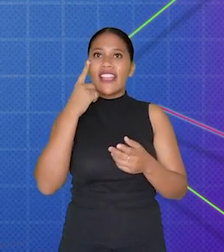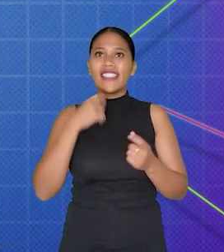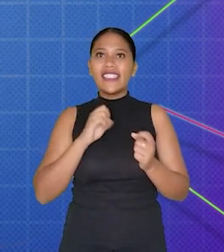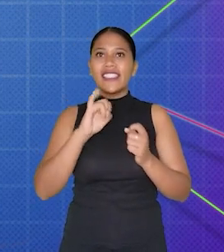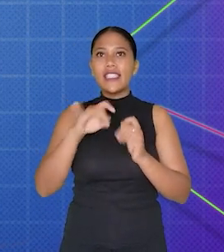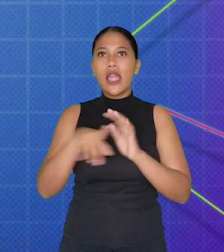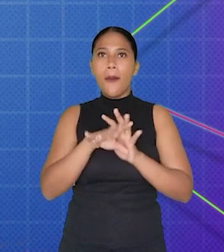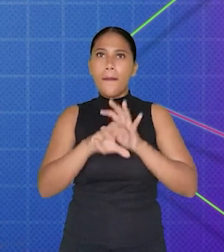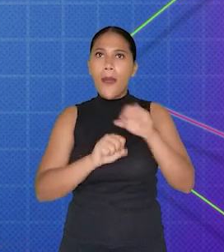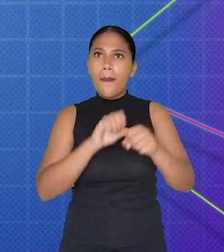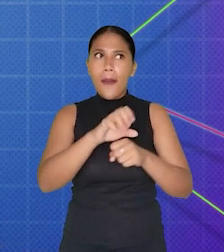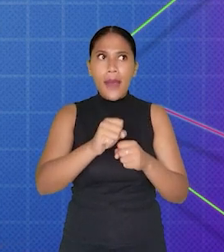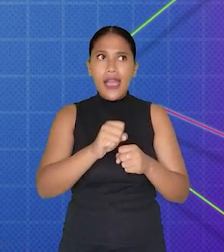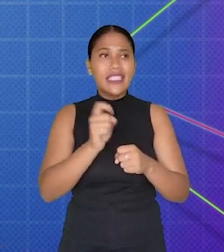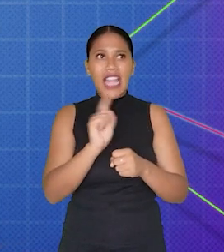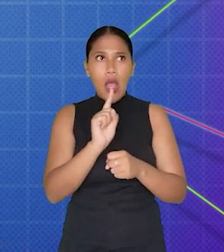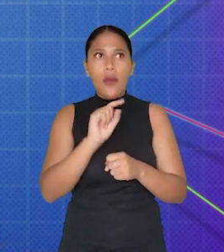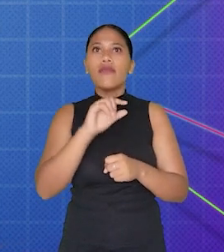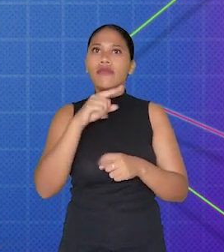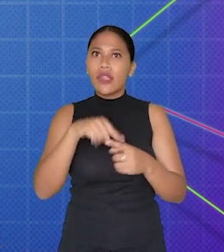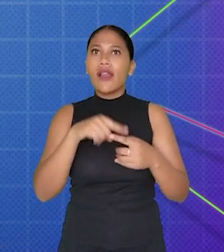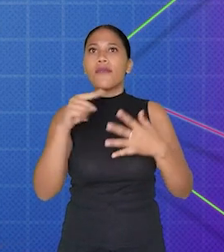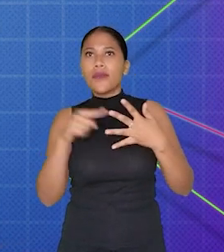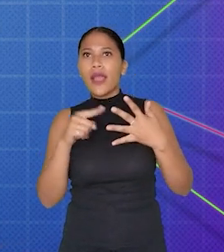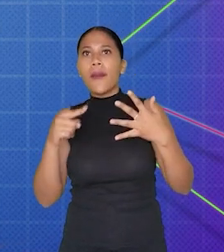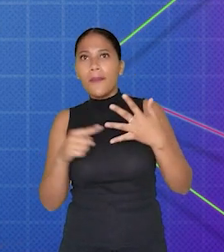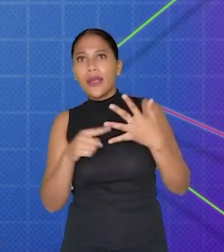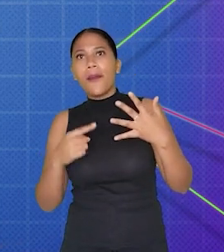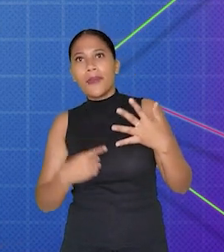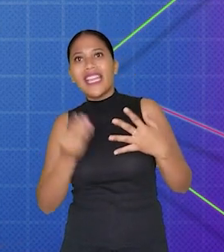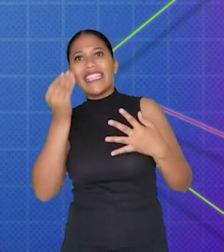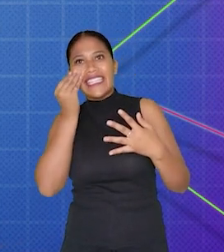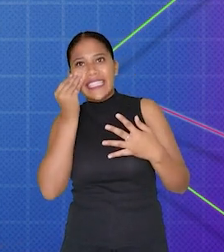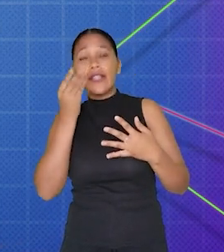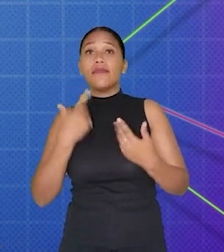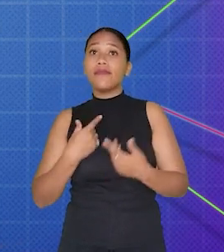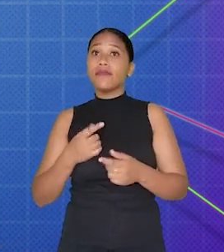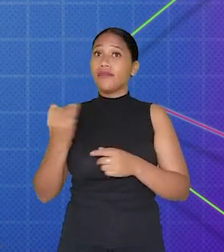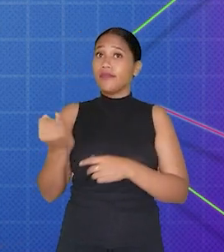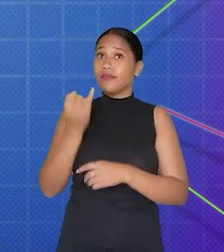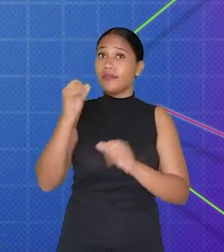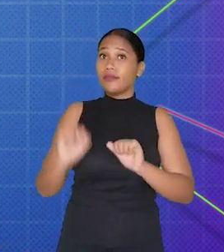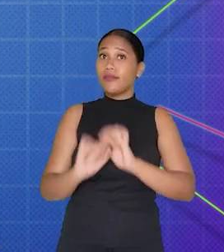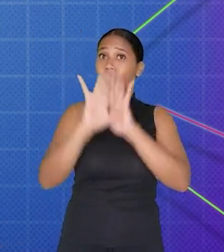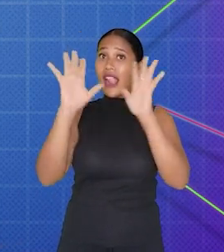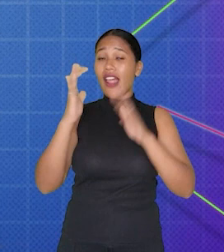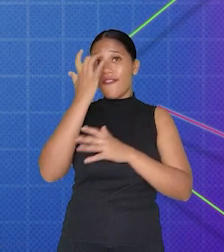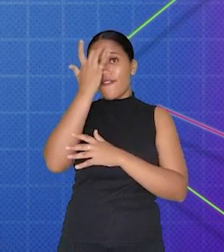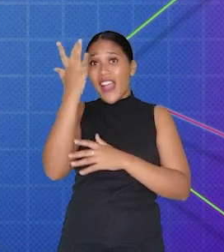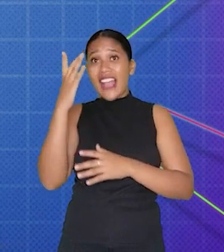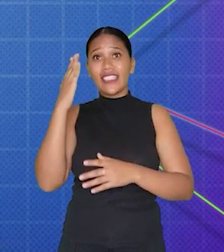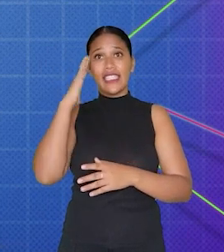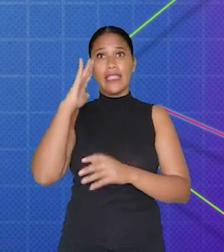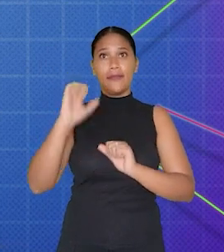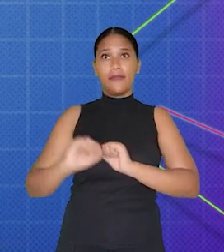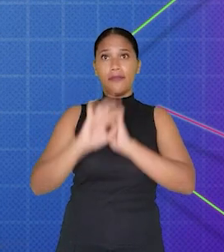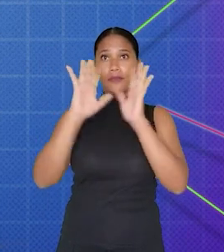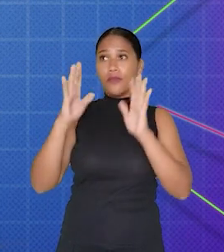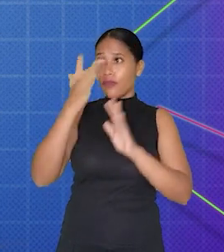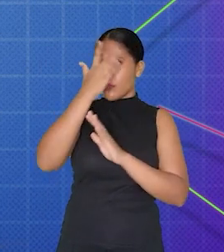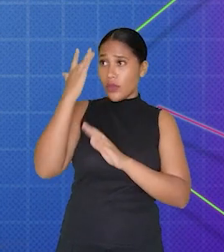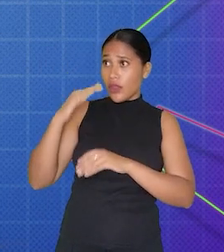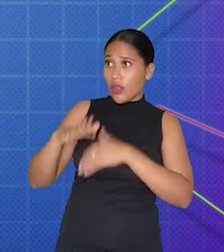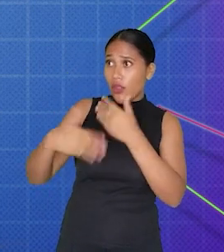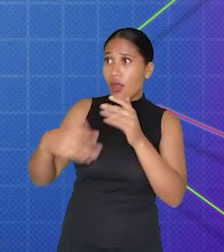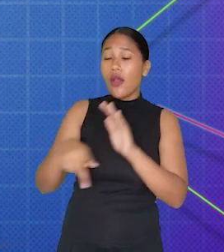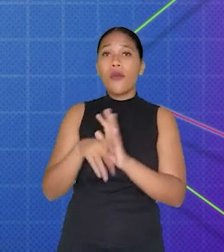o jogo verifica se o jogador está coletando um item e assim por diante. Ao criar um diagrama de fluxo, é importante que ele seja claro e fácil de entender, para